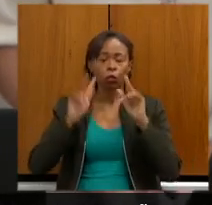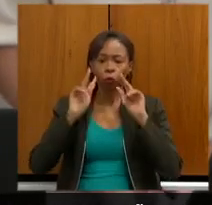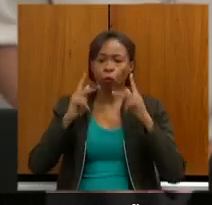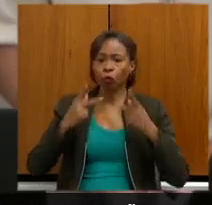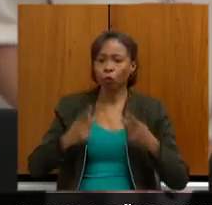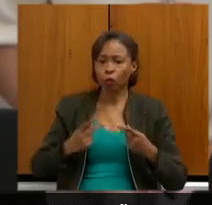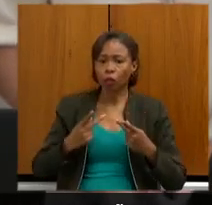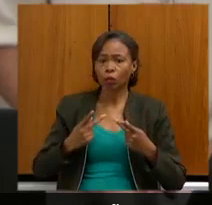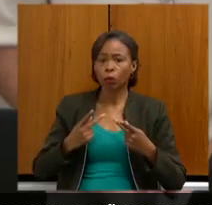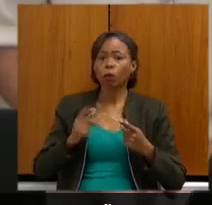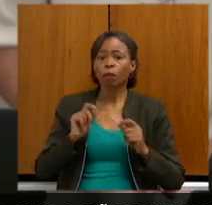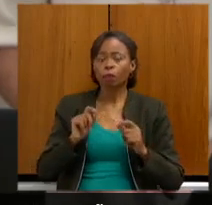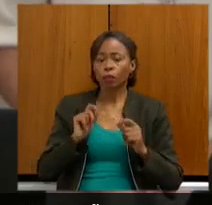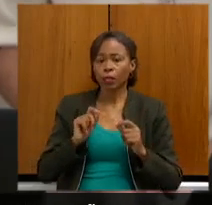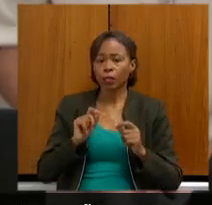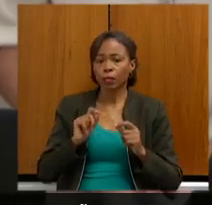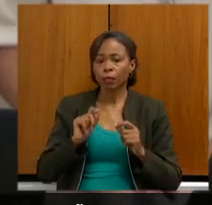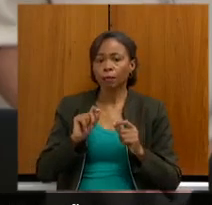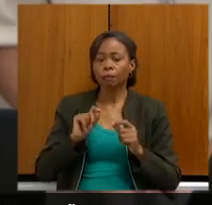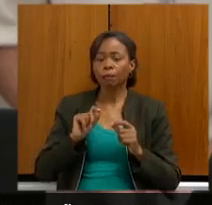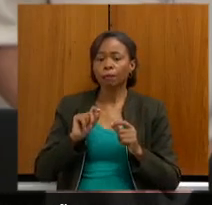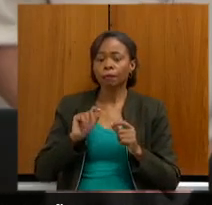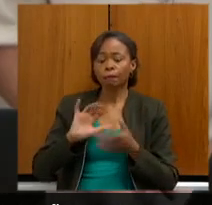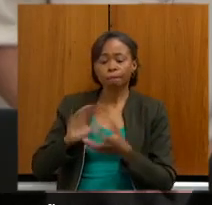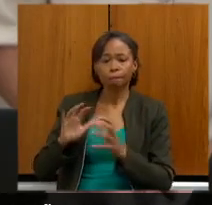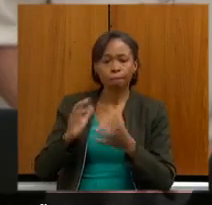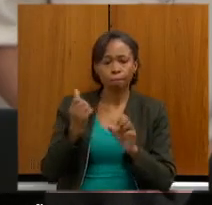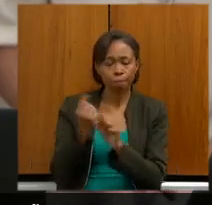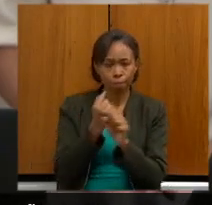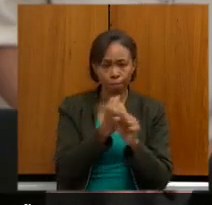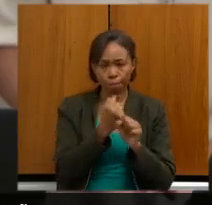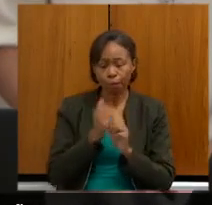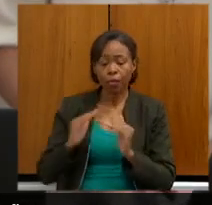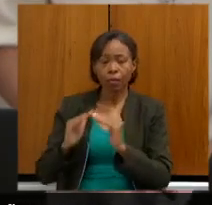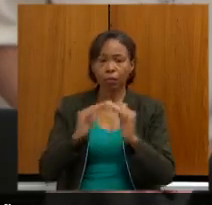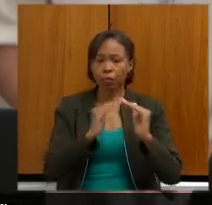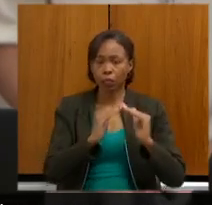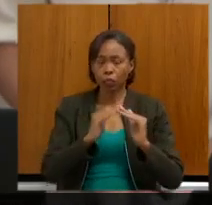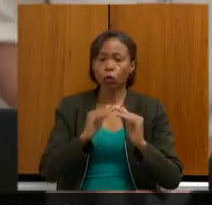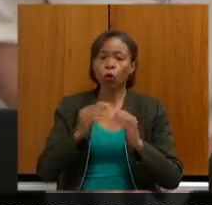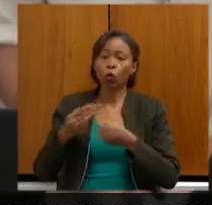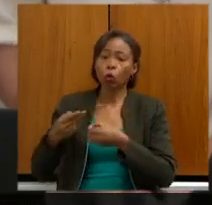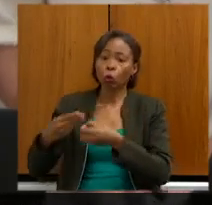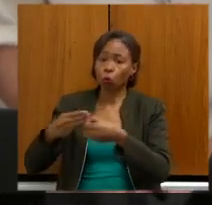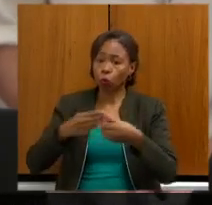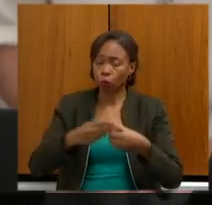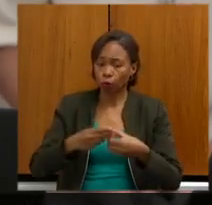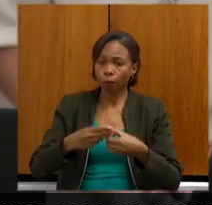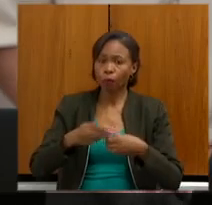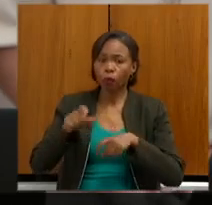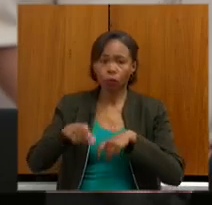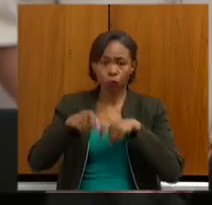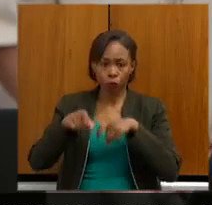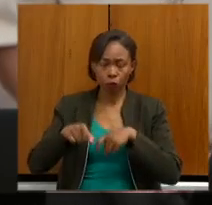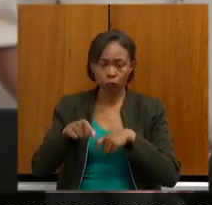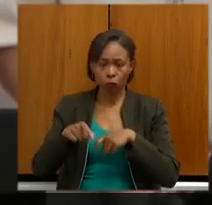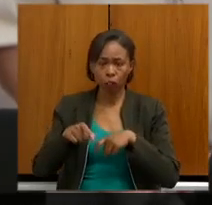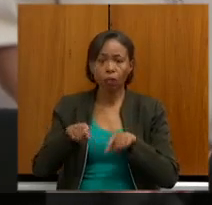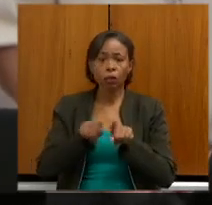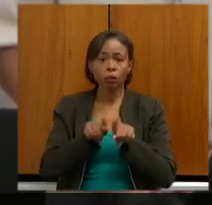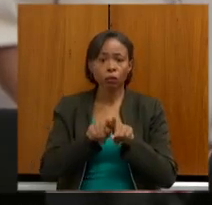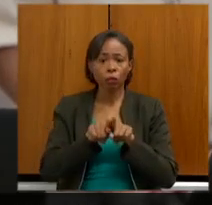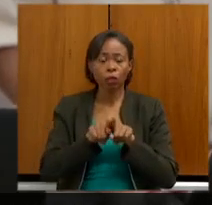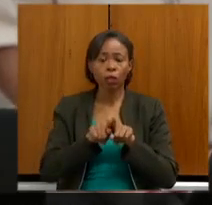processos de reconstrução das residências dos meios urbanos e rurais e das cadeias de valor agrícola